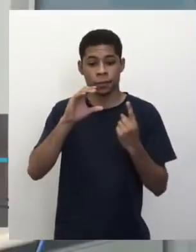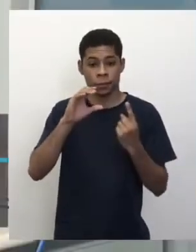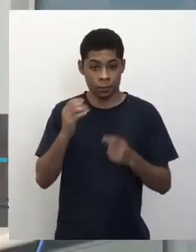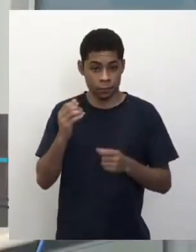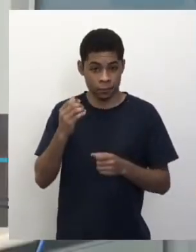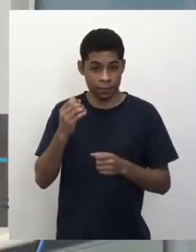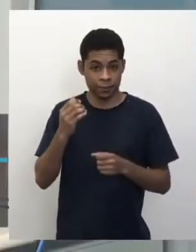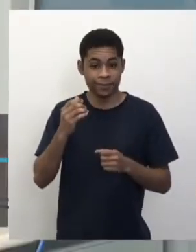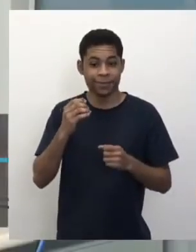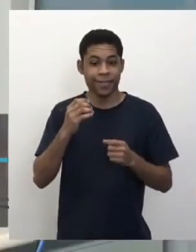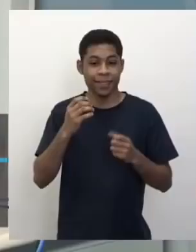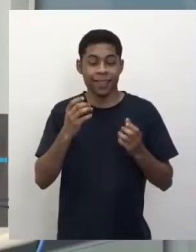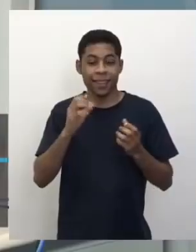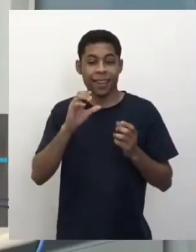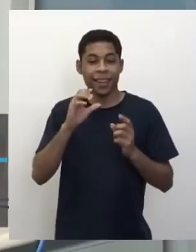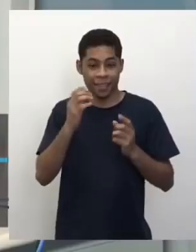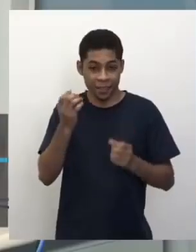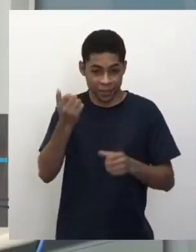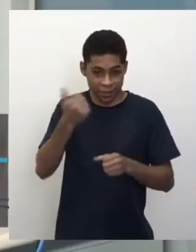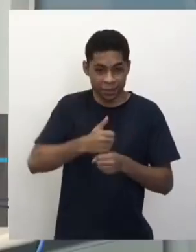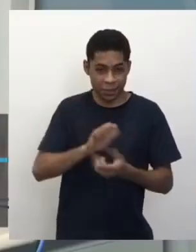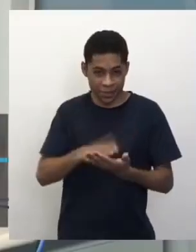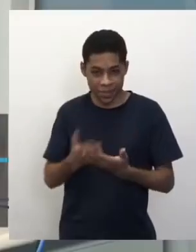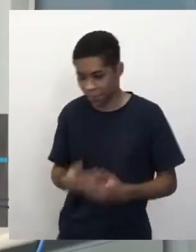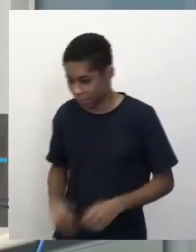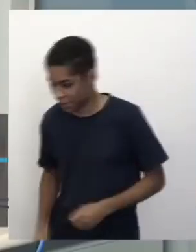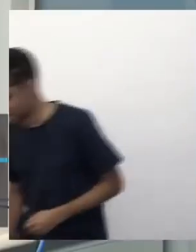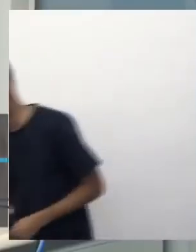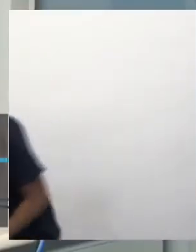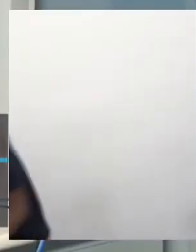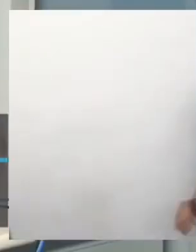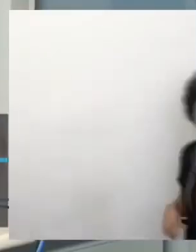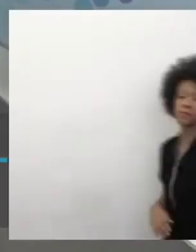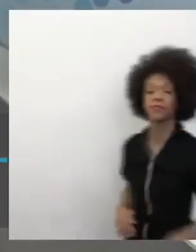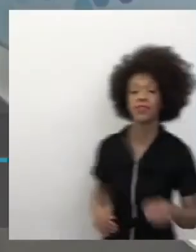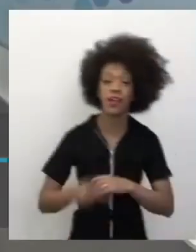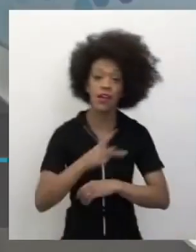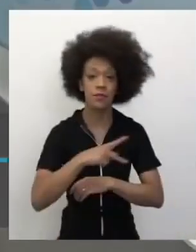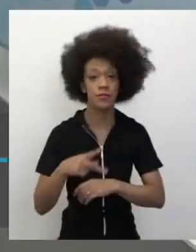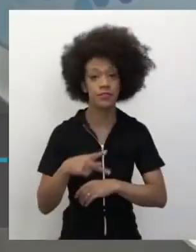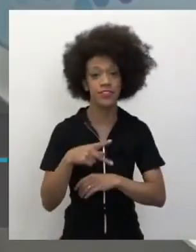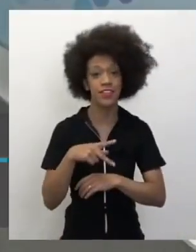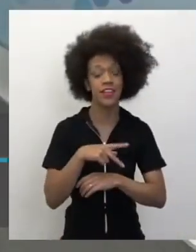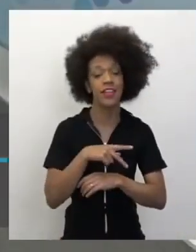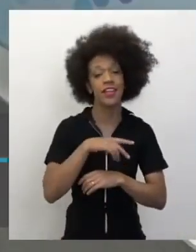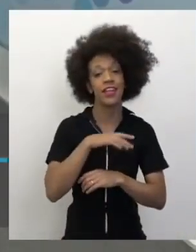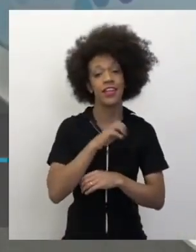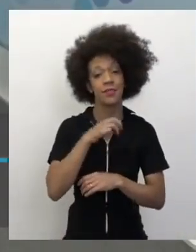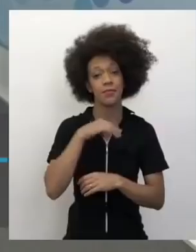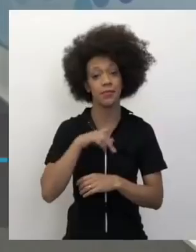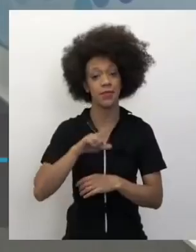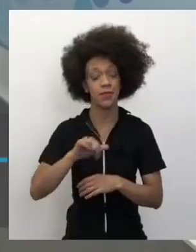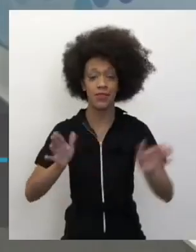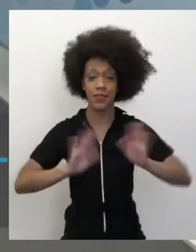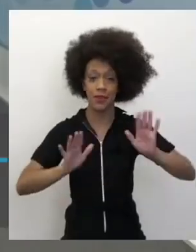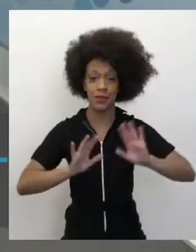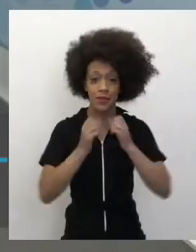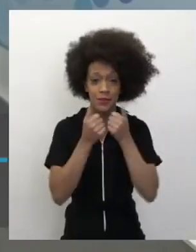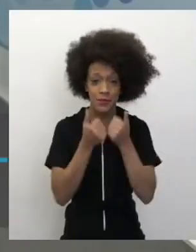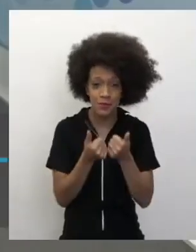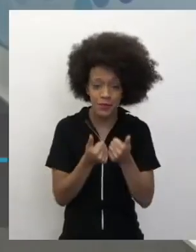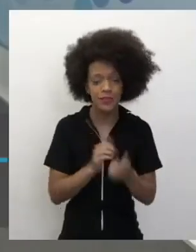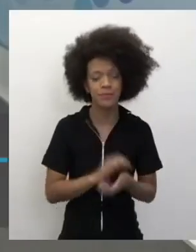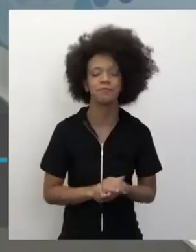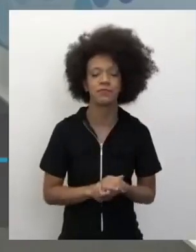Claudina, Júlia e Edenilda estão elogiando a gente, ideia. A Pro Edenilda, oi Pro, de novo. Então, muito obrigada. É